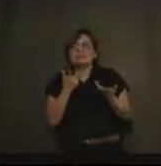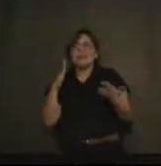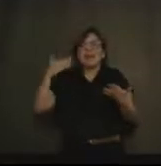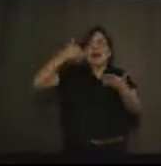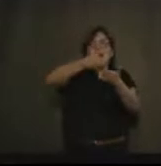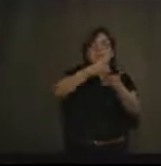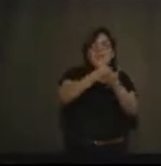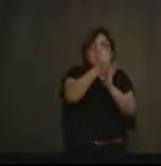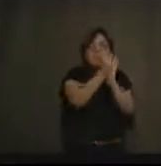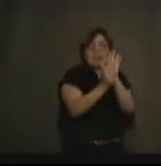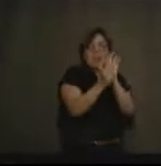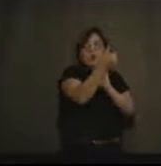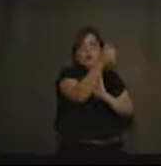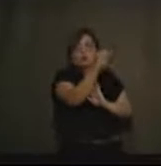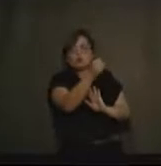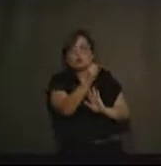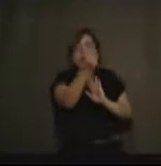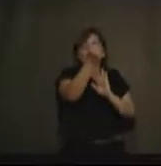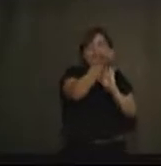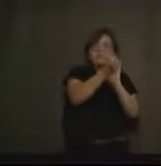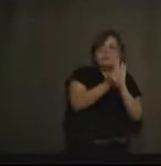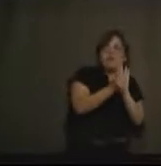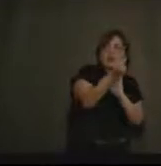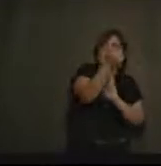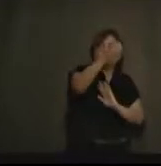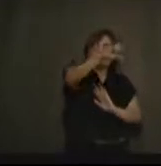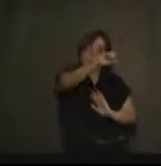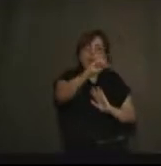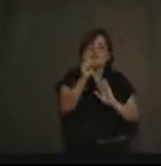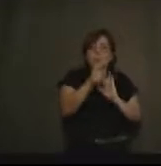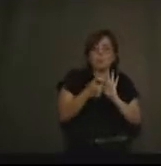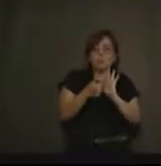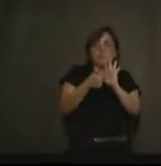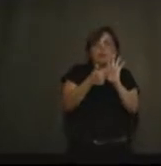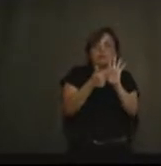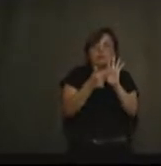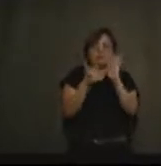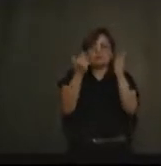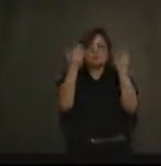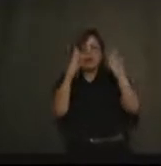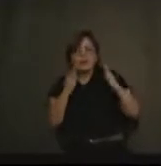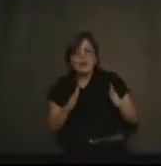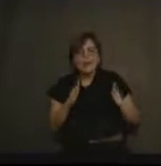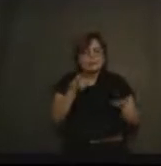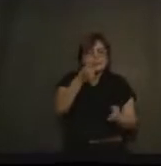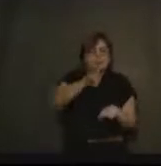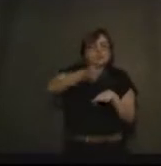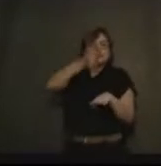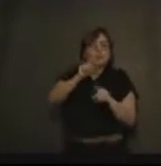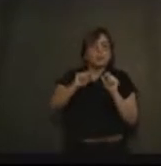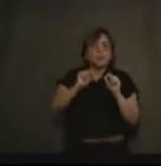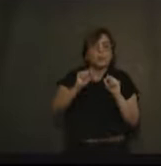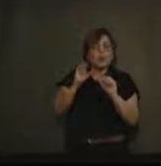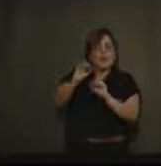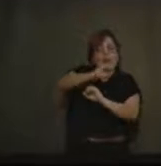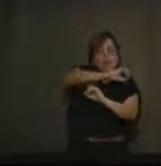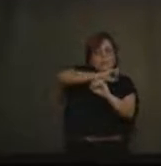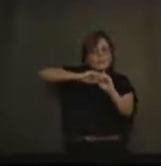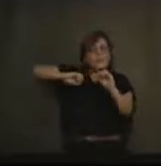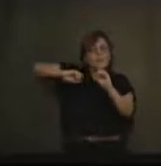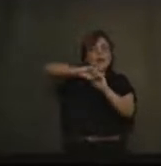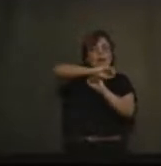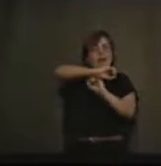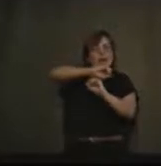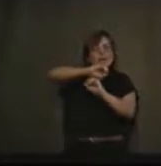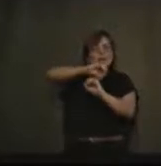no século XVIII e no século XIX. Então, com isso, por meio dessa análise, foi descoberto Netuno pelo